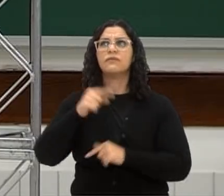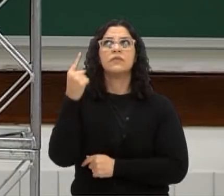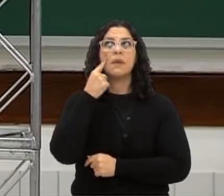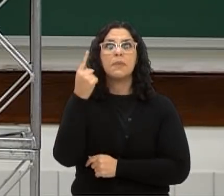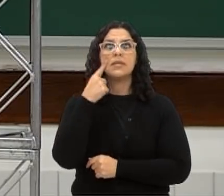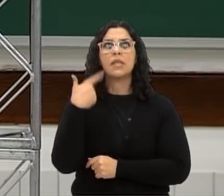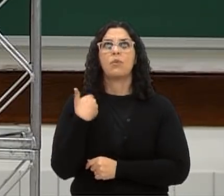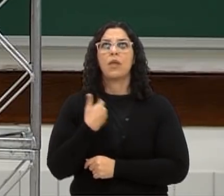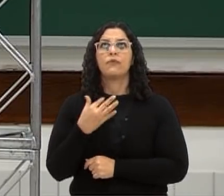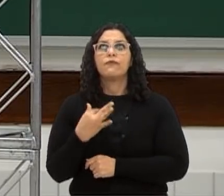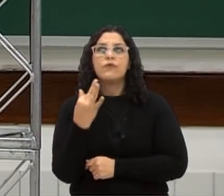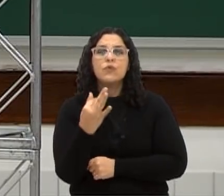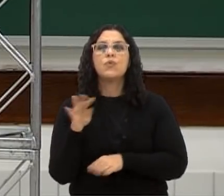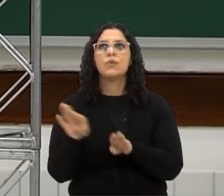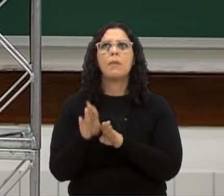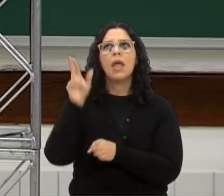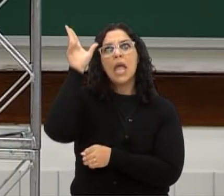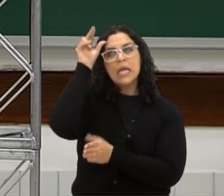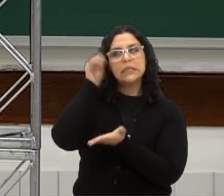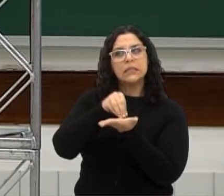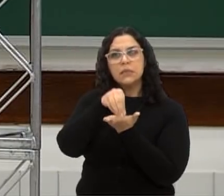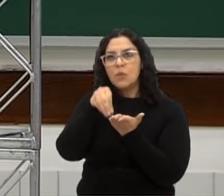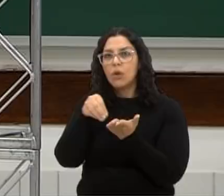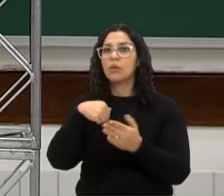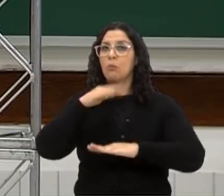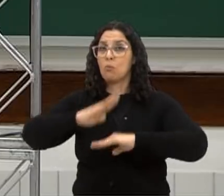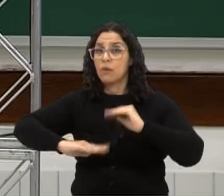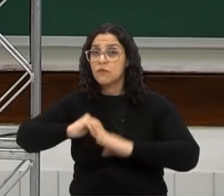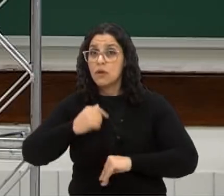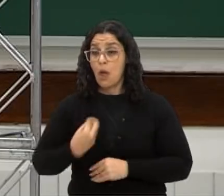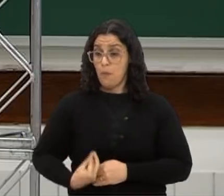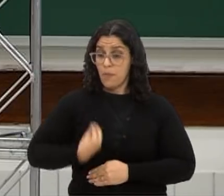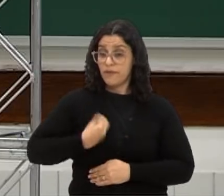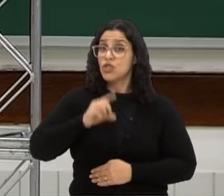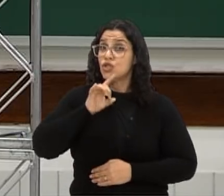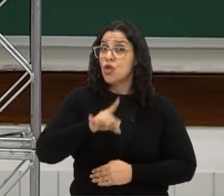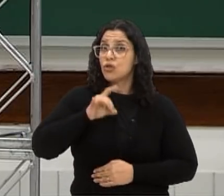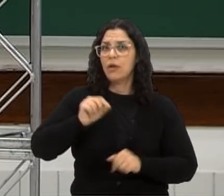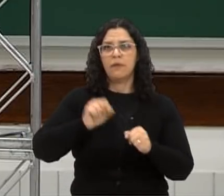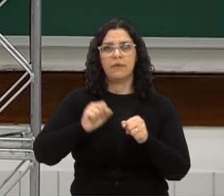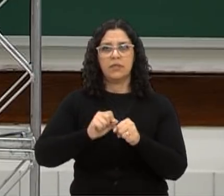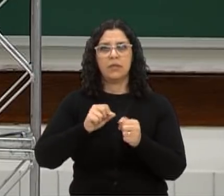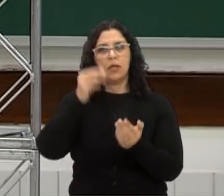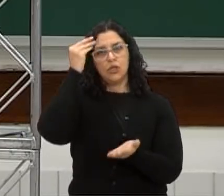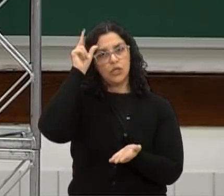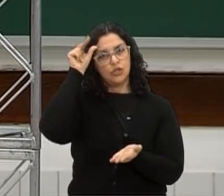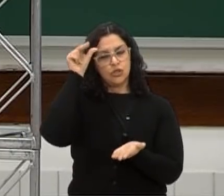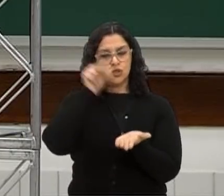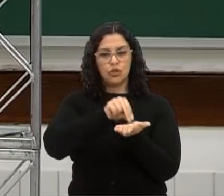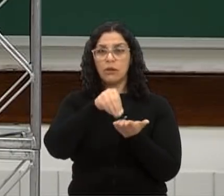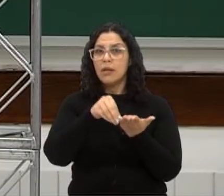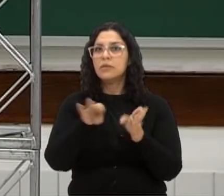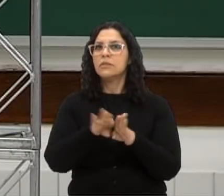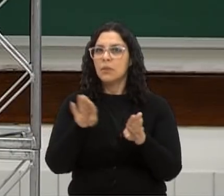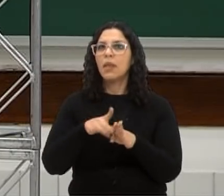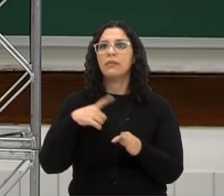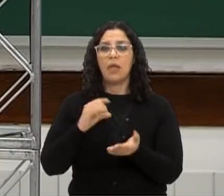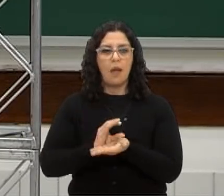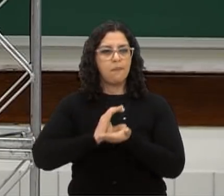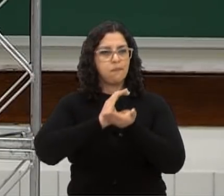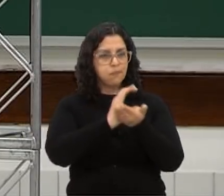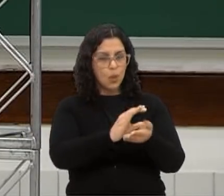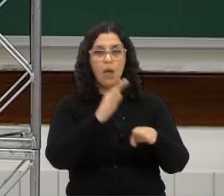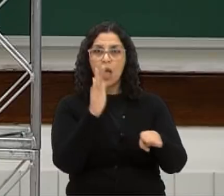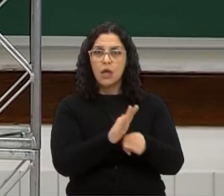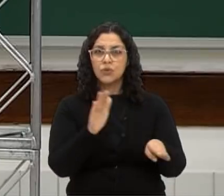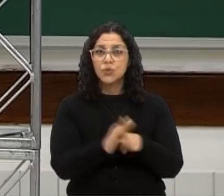em jogar xadrez para ser profissional, para viver disso, um dia você vai chegar e ter patrocínio,